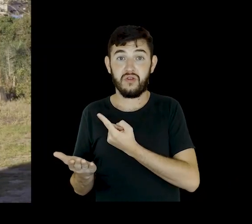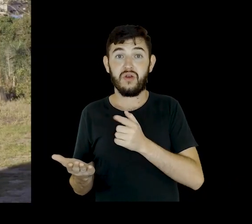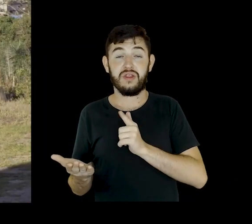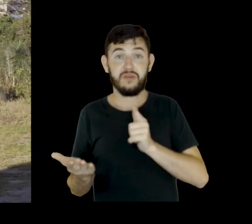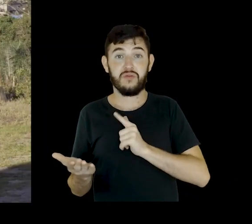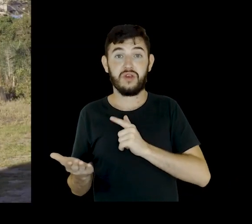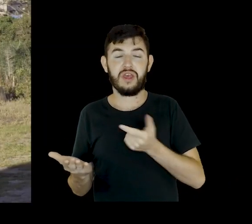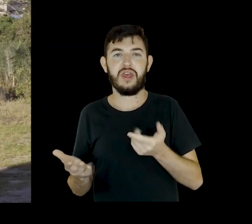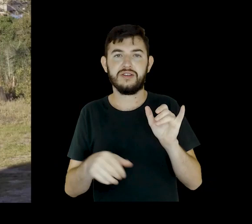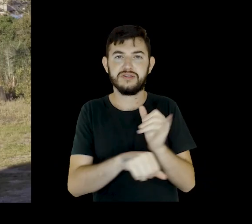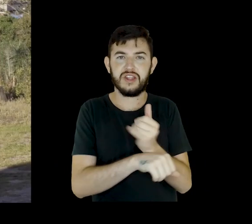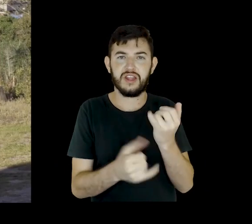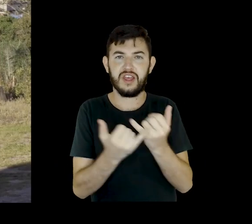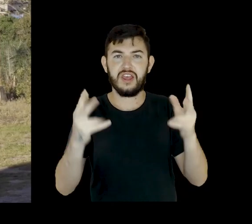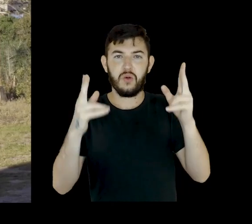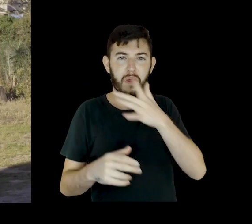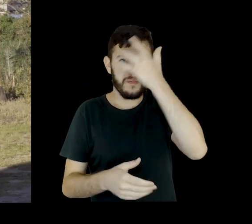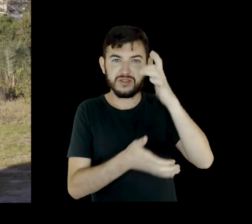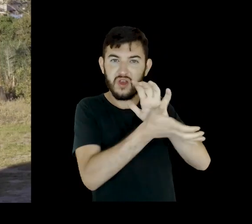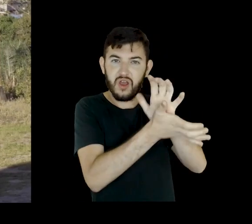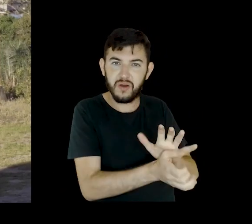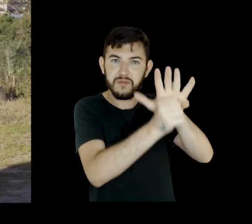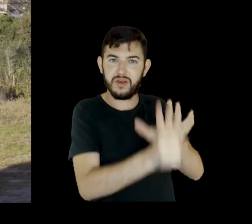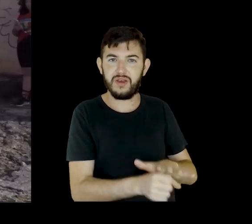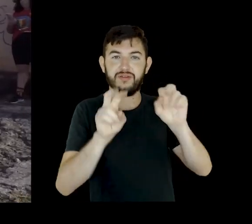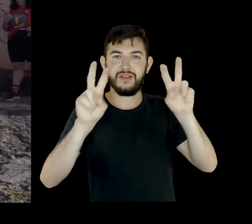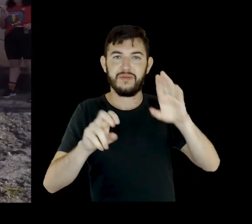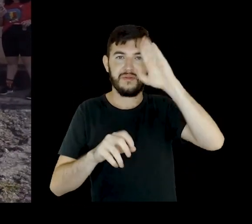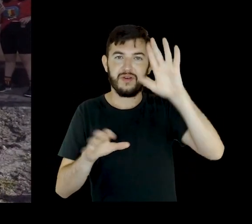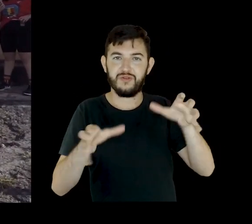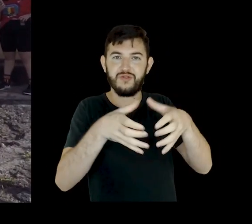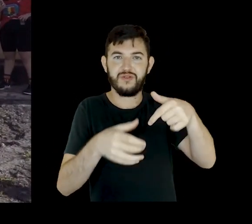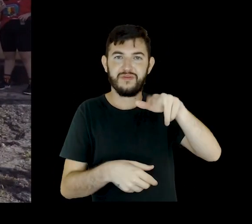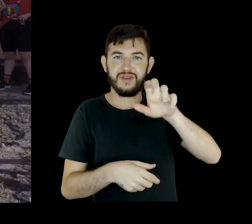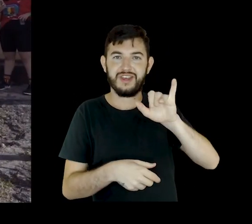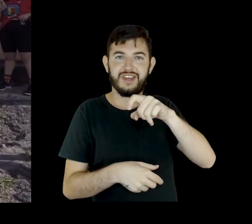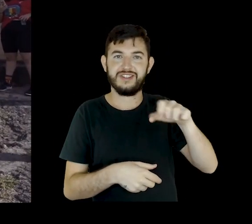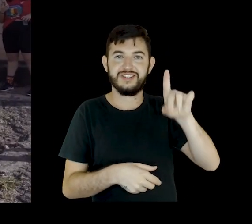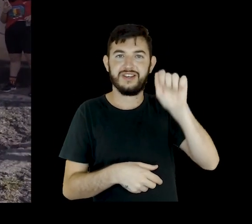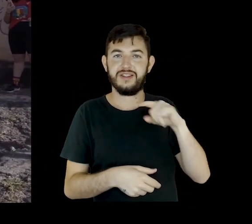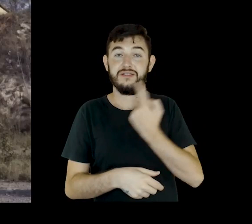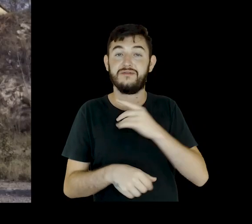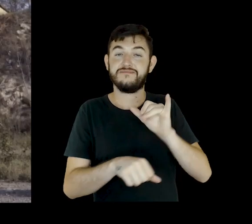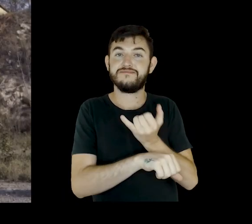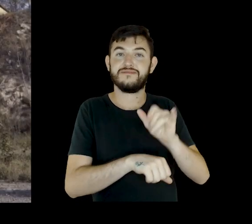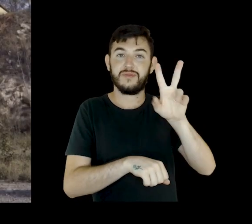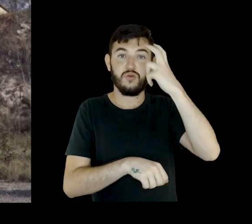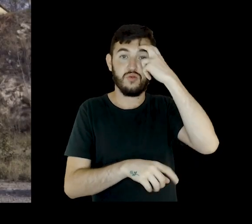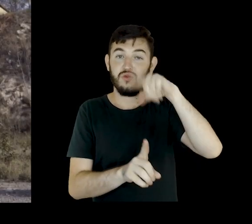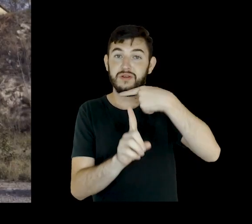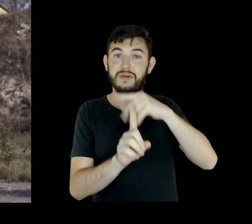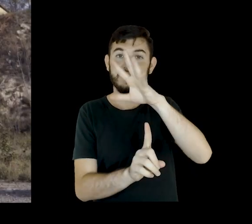usa a arma do nosso opressor, isso é o lema dos queixados. E a nossa estratégia é usar a arte e a cultura para